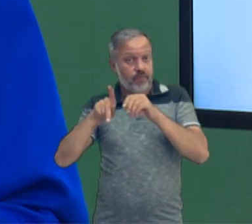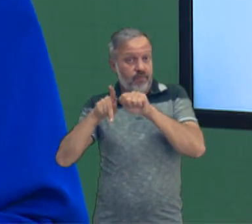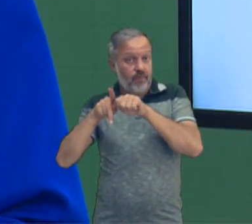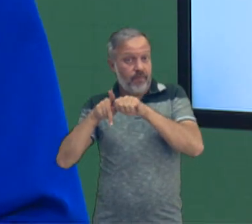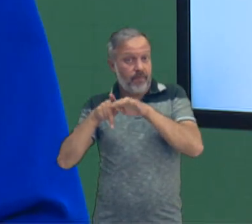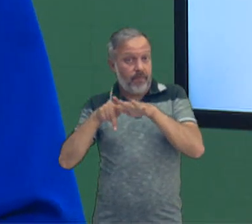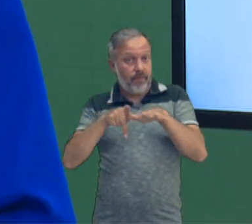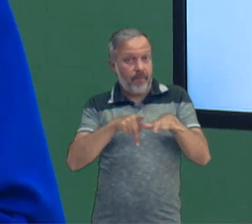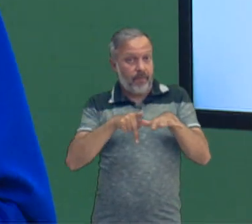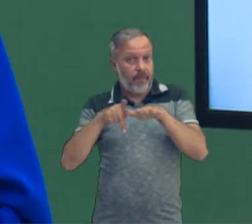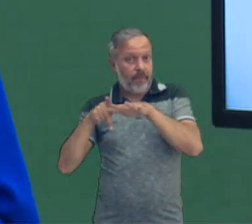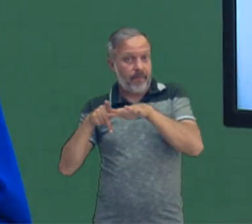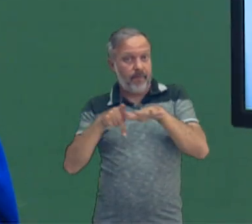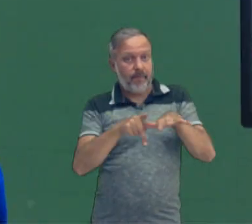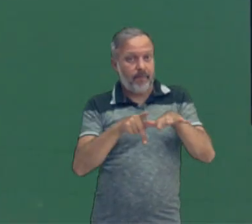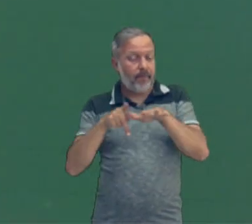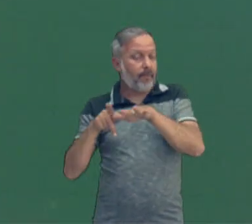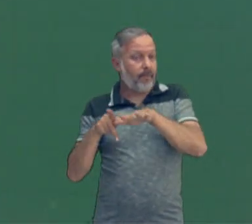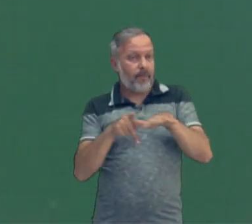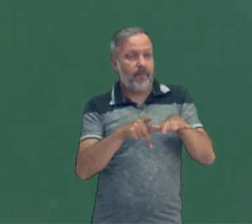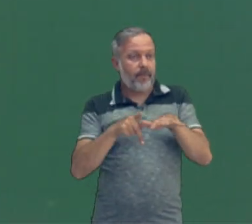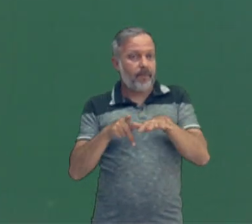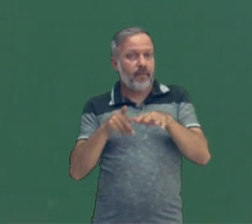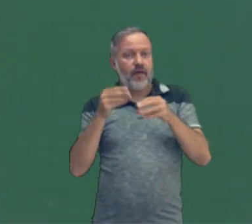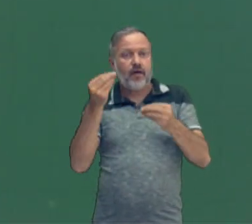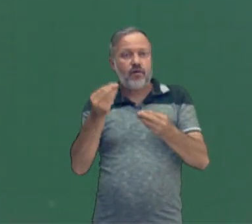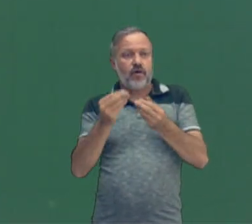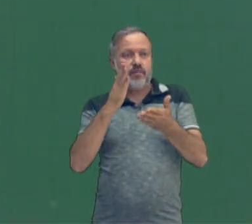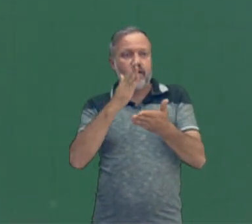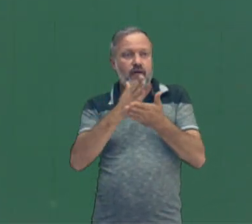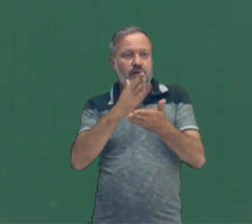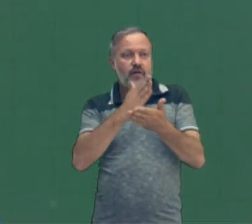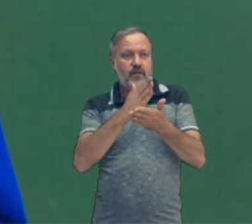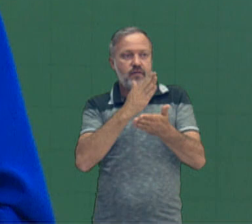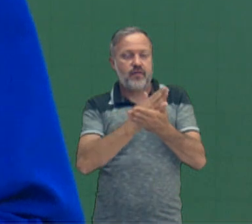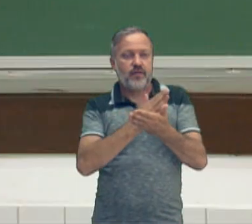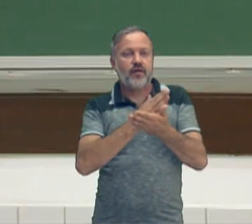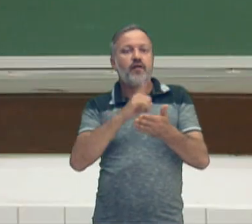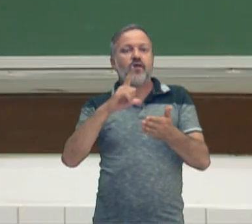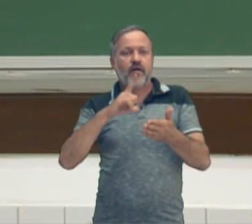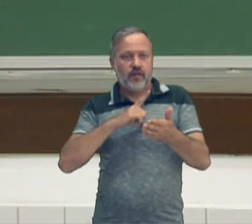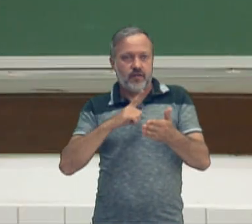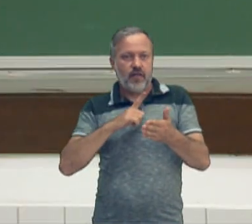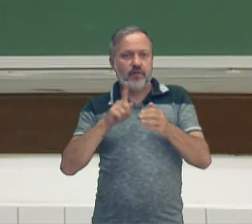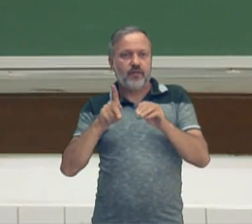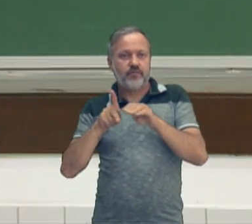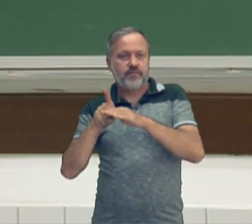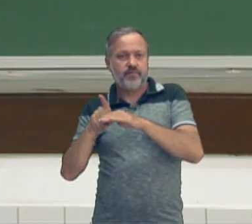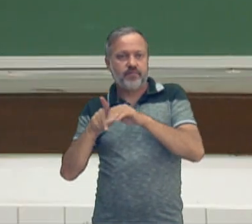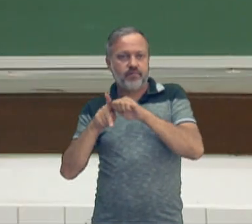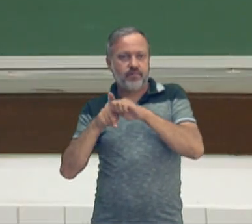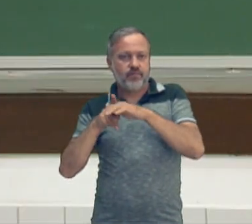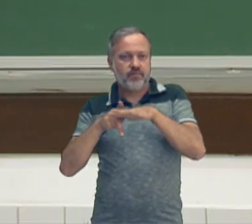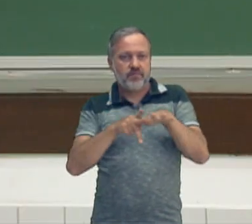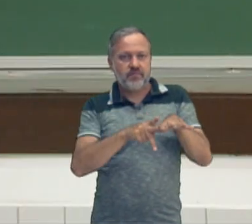pode dividir ela de duas maneiras. Nós temos a migração interna. Migração